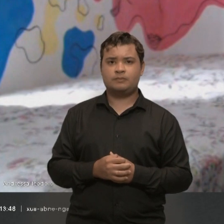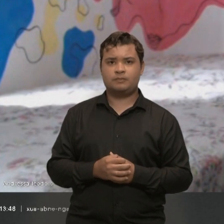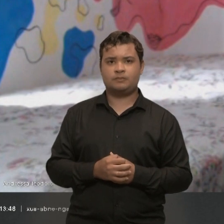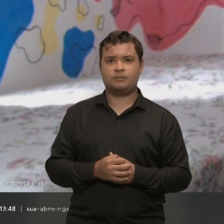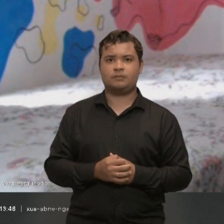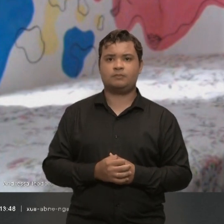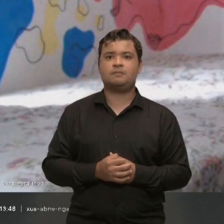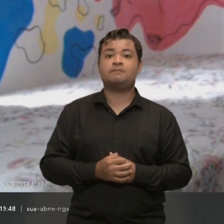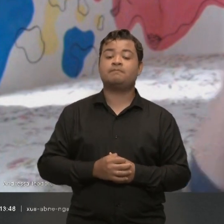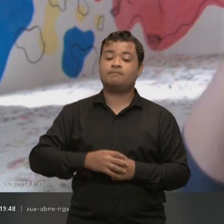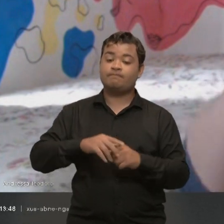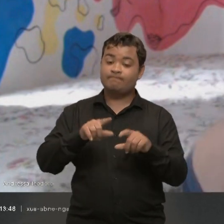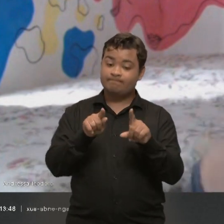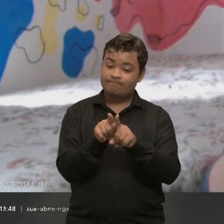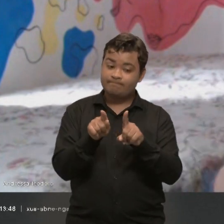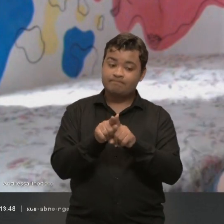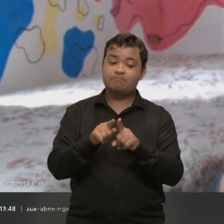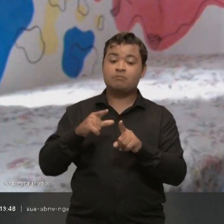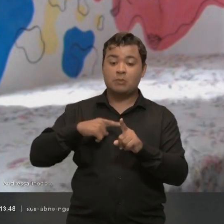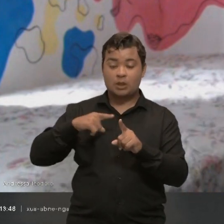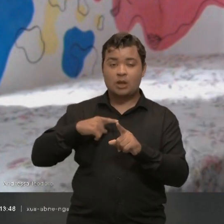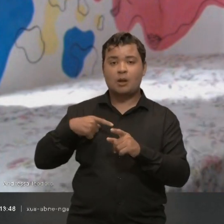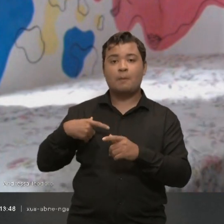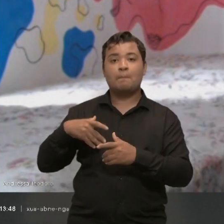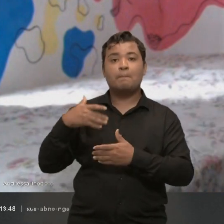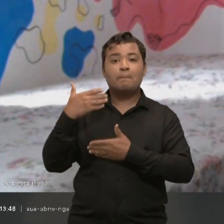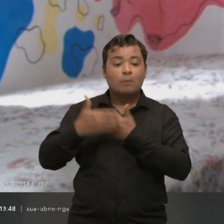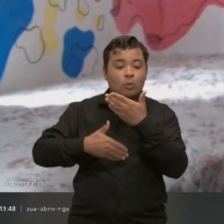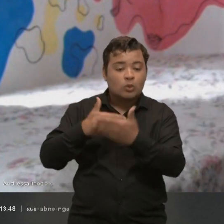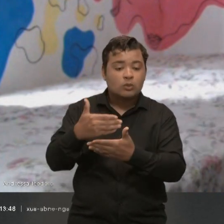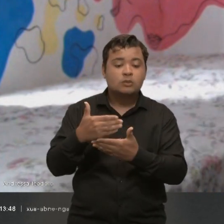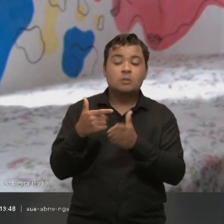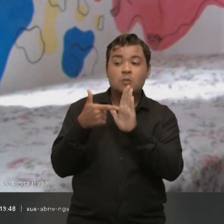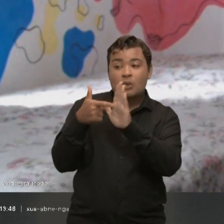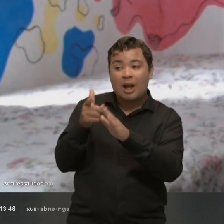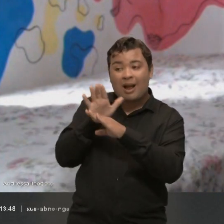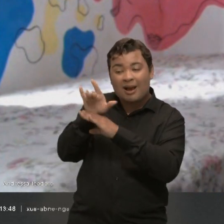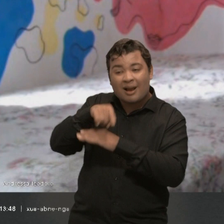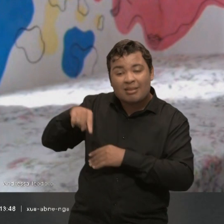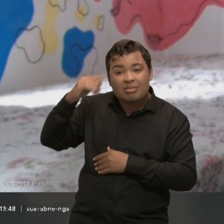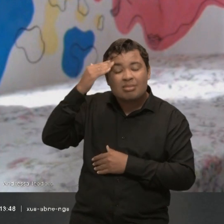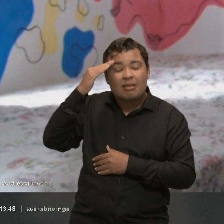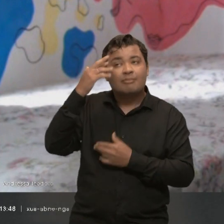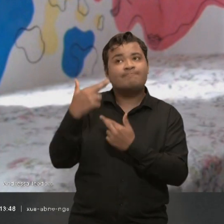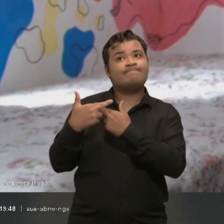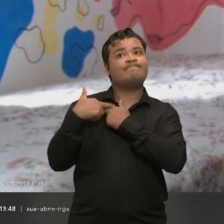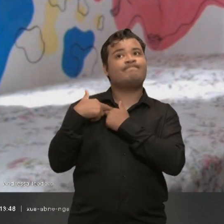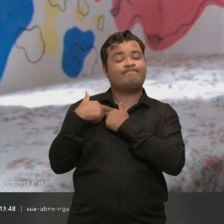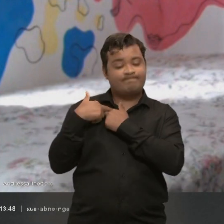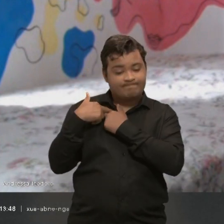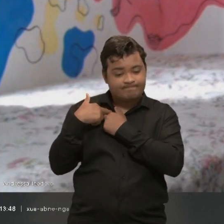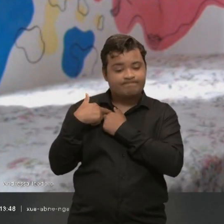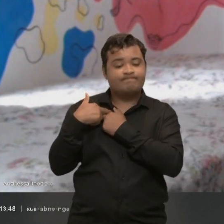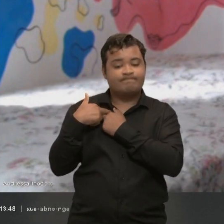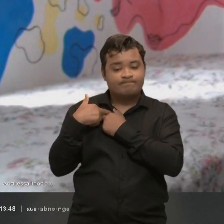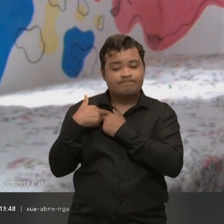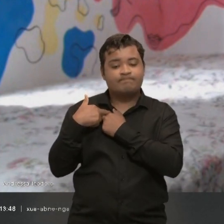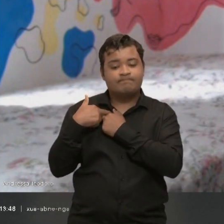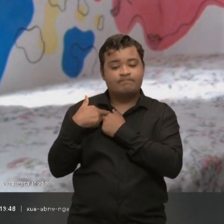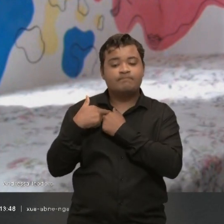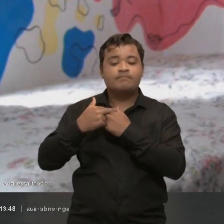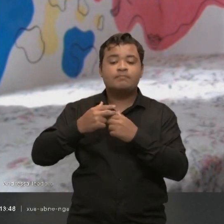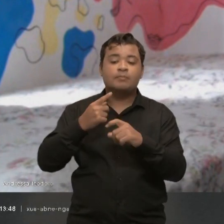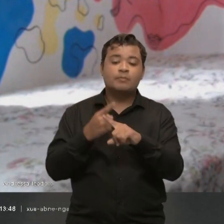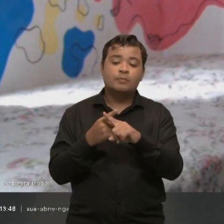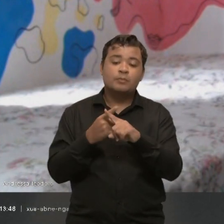nosso processo também, né? Esse processo de construir essa responsabilização também parte da ideia de